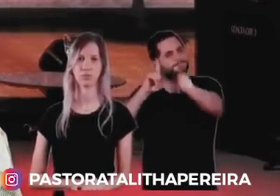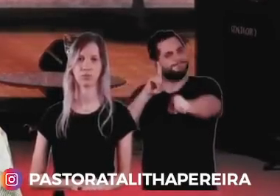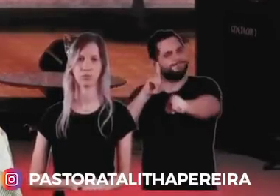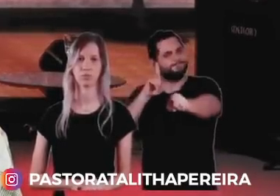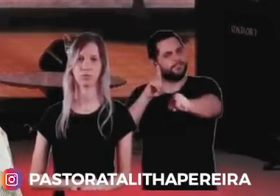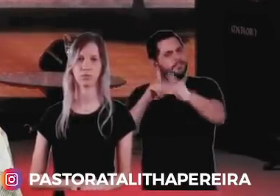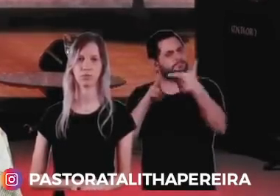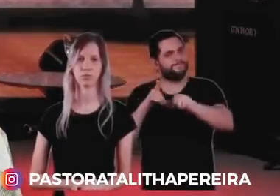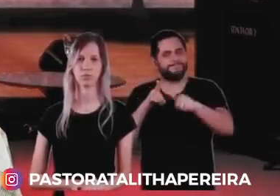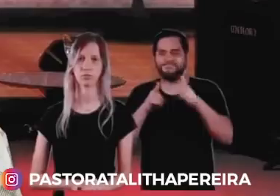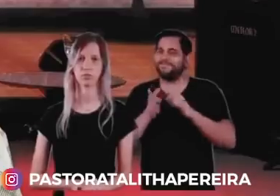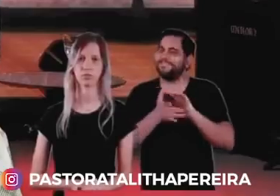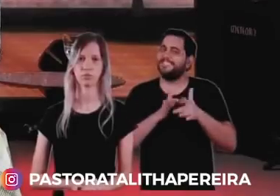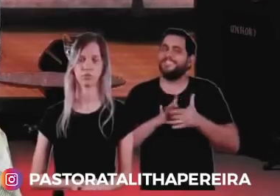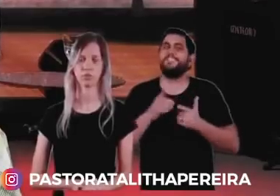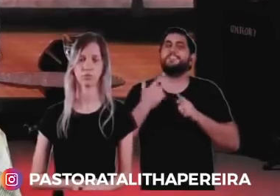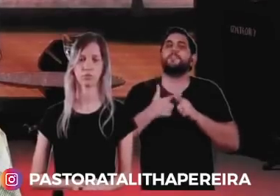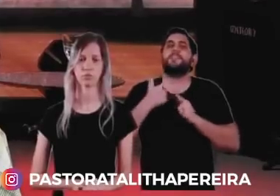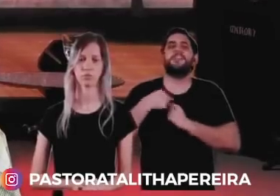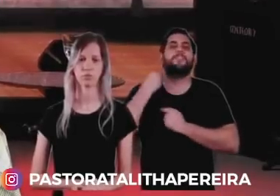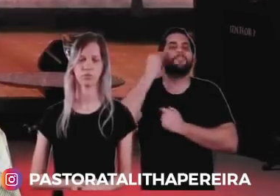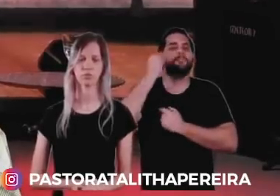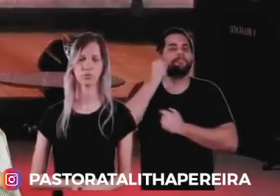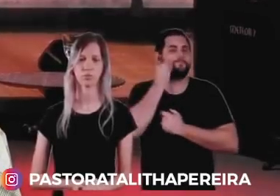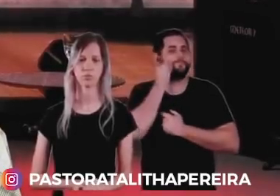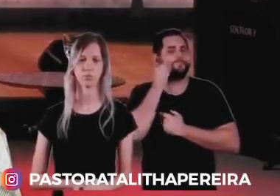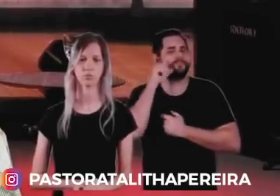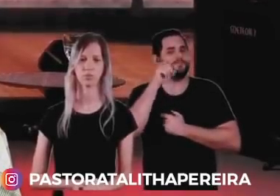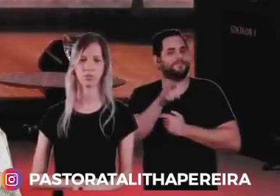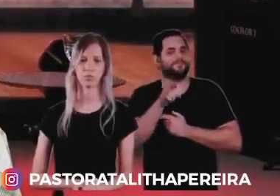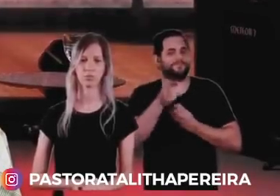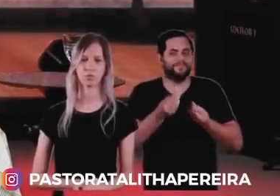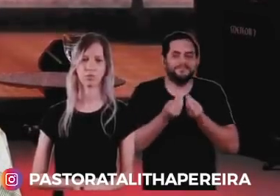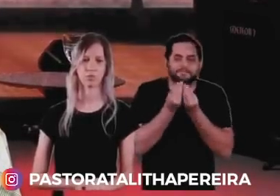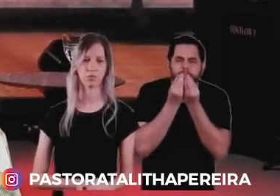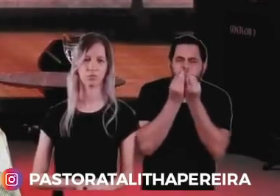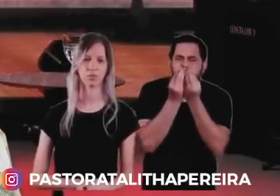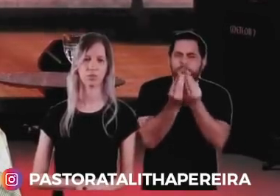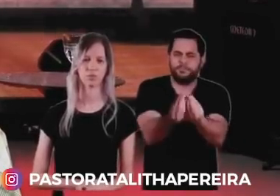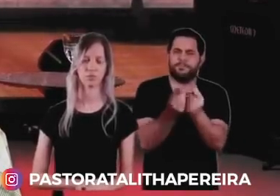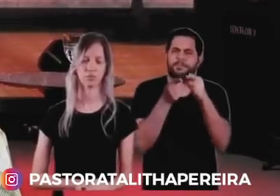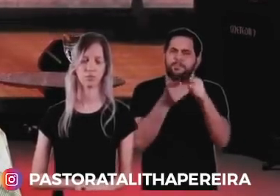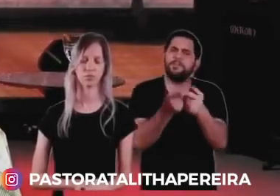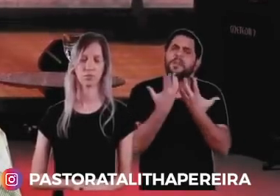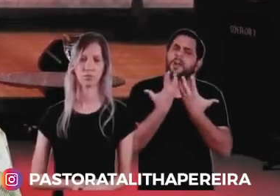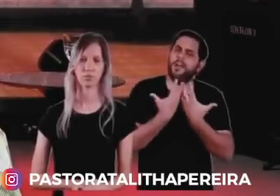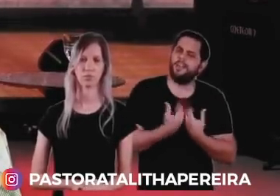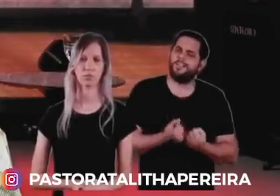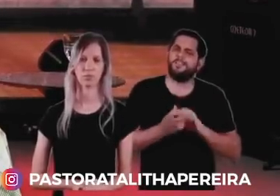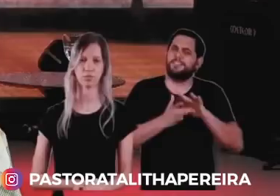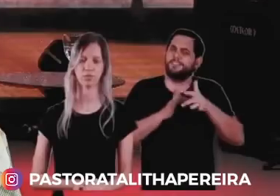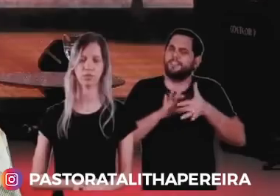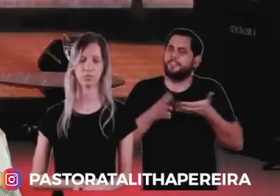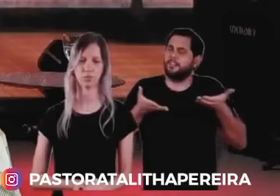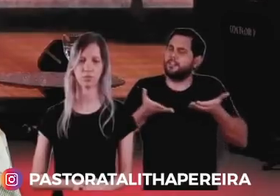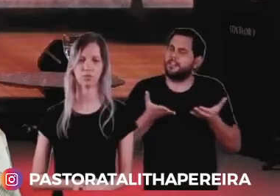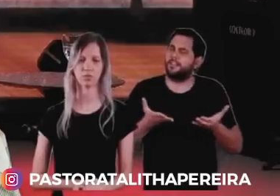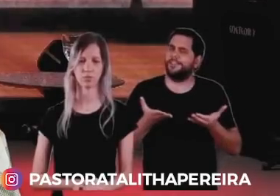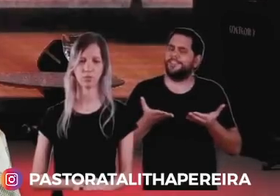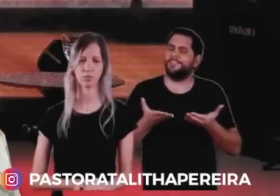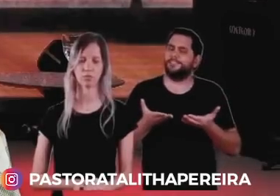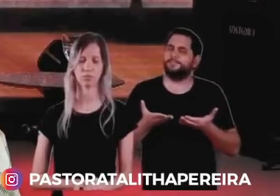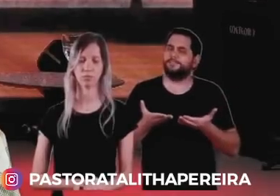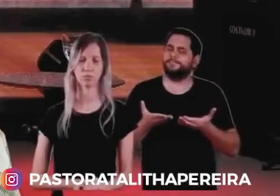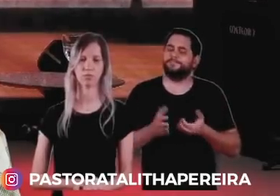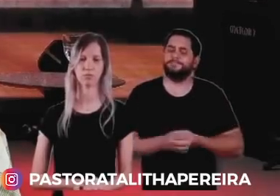não tem esse Jesus, é porque é mais uma oportunidade que Ele está te dando para você se render aos seus pés e aceitá-lo de